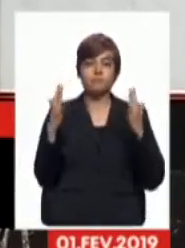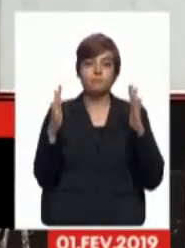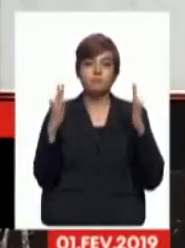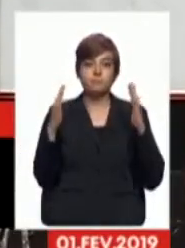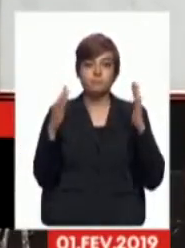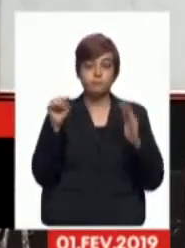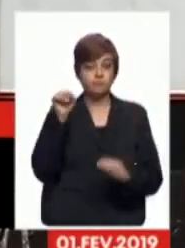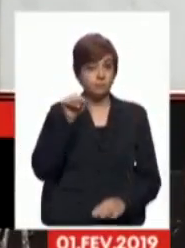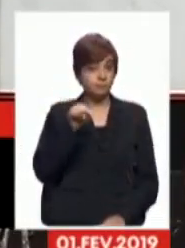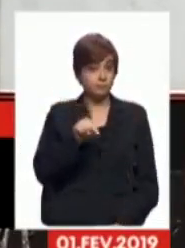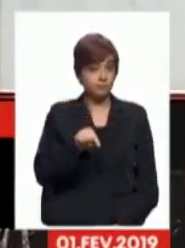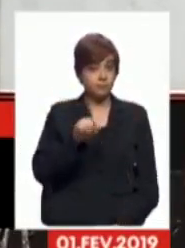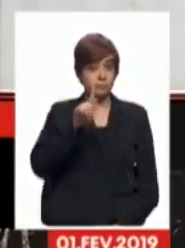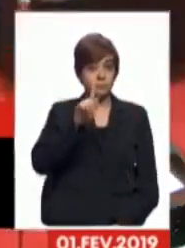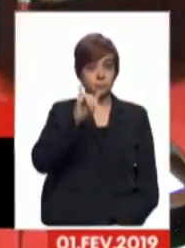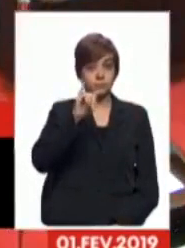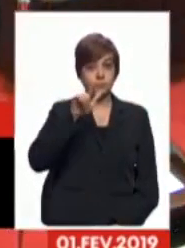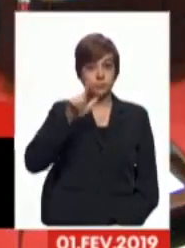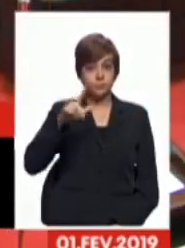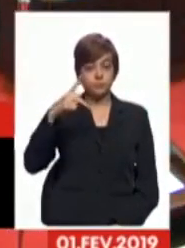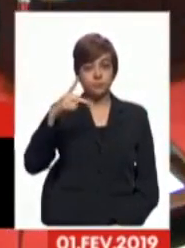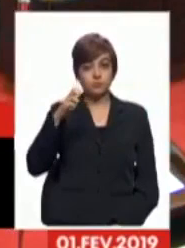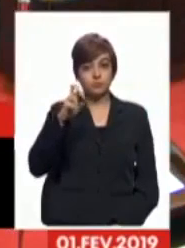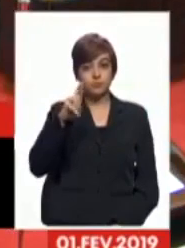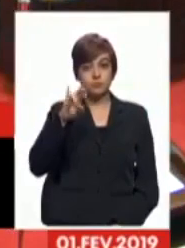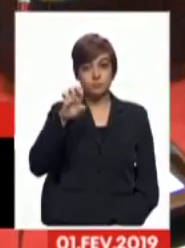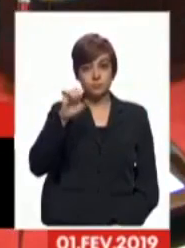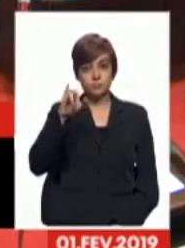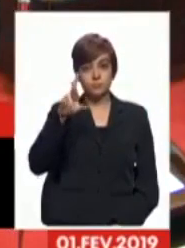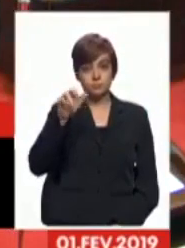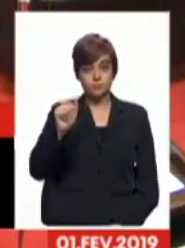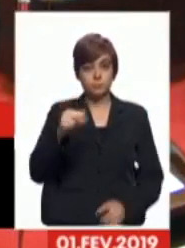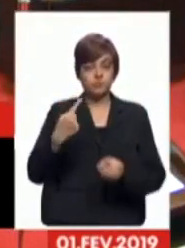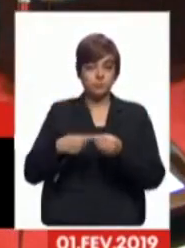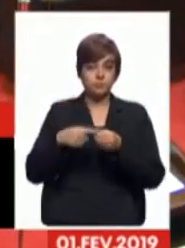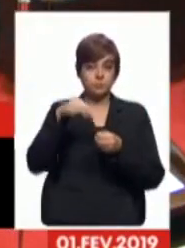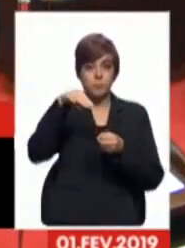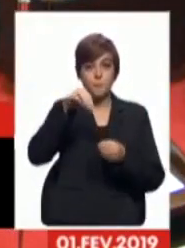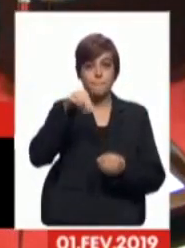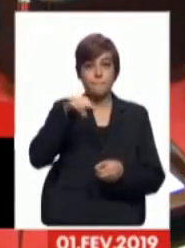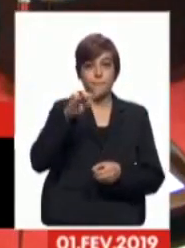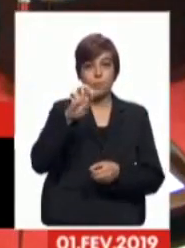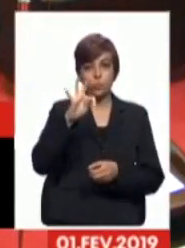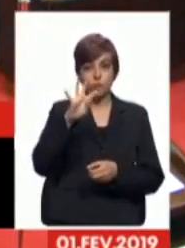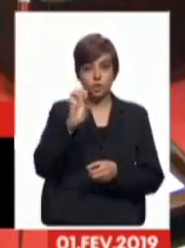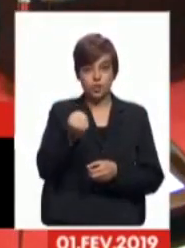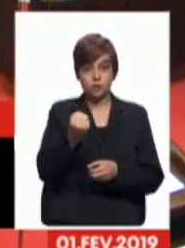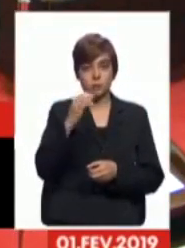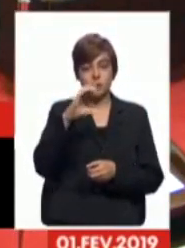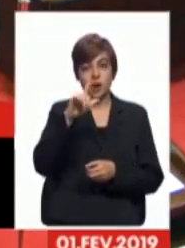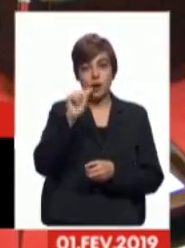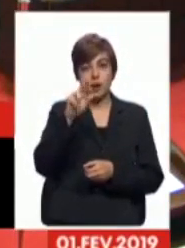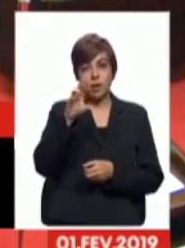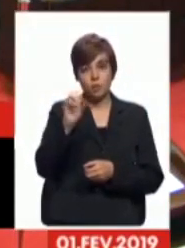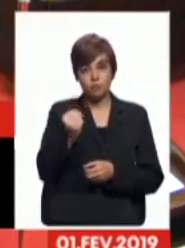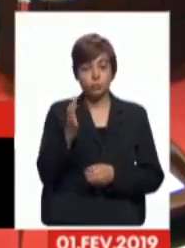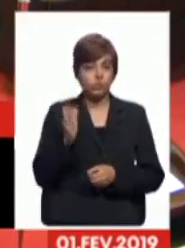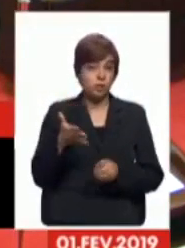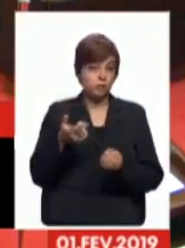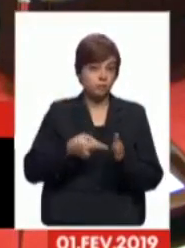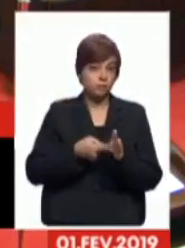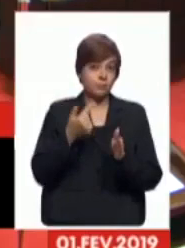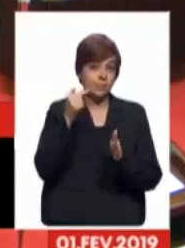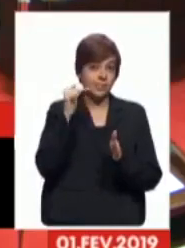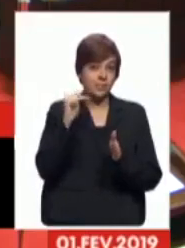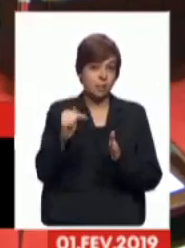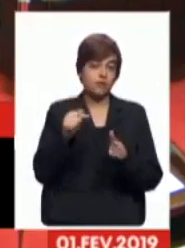Este foi o deputado Gil Pereira, do PP. Gil Pereira, que é de Montes Claros, no norte de Minas, assume o sétimo mandato aqui na casa. Ele